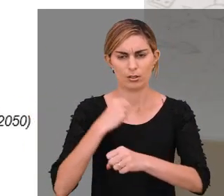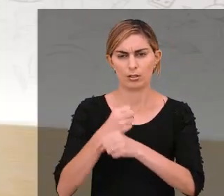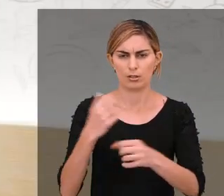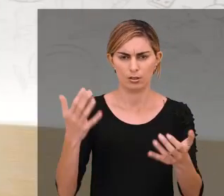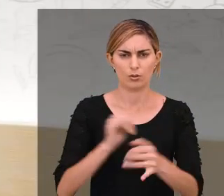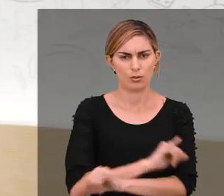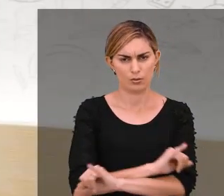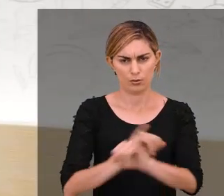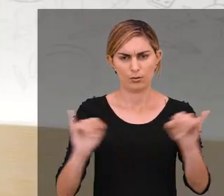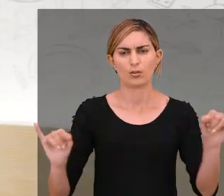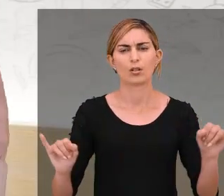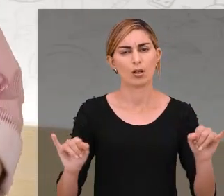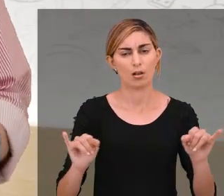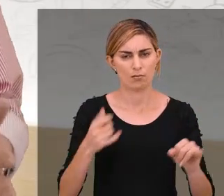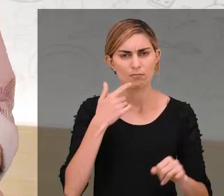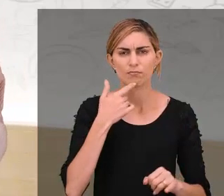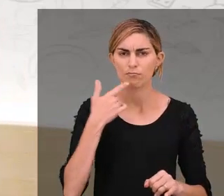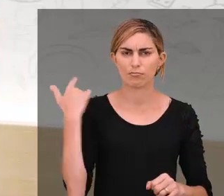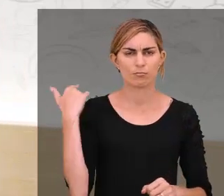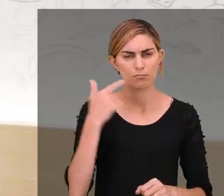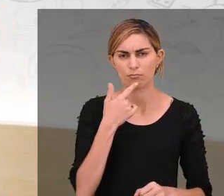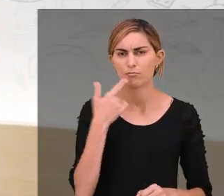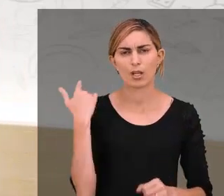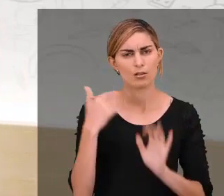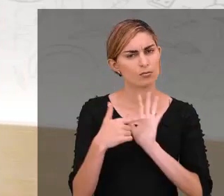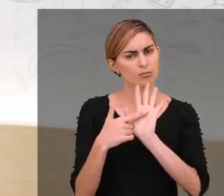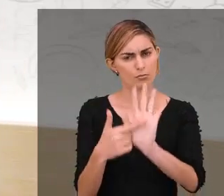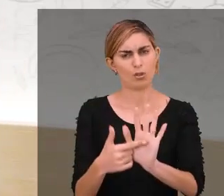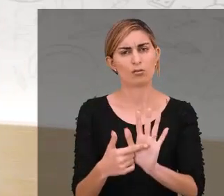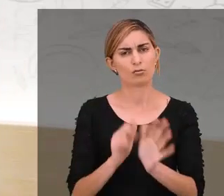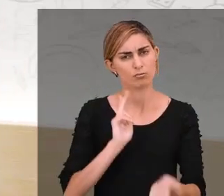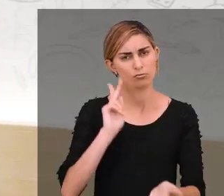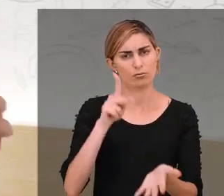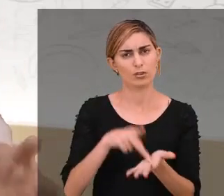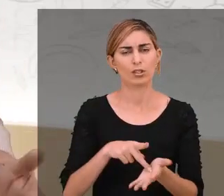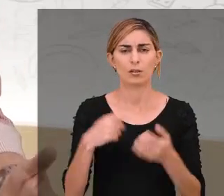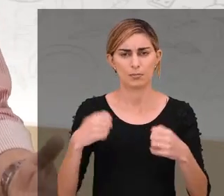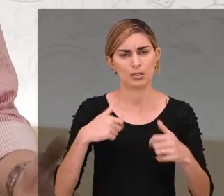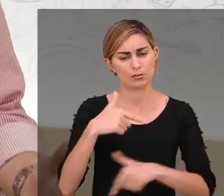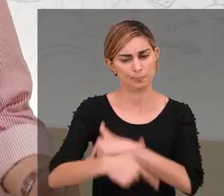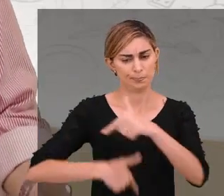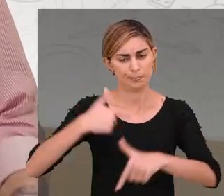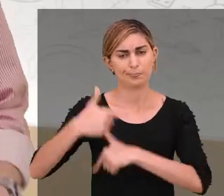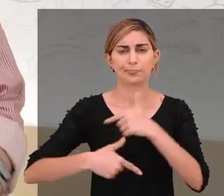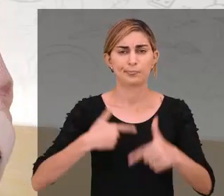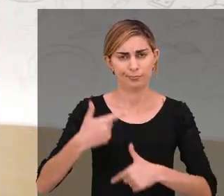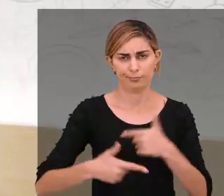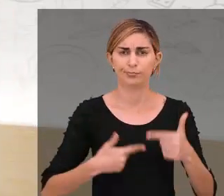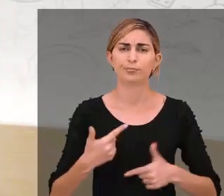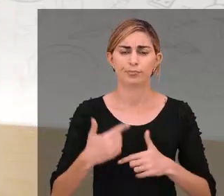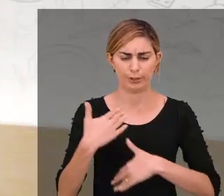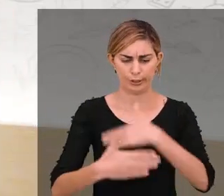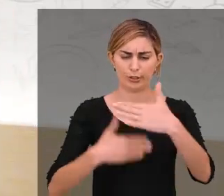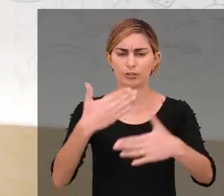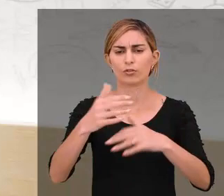agora e é muito recente e mostra uma realidade que precisa ser trabalhada do ponto de vista